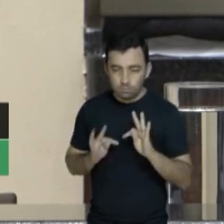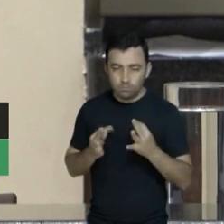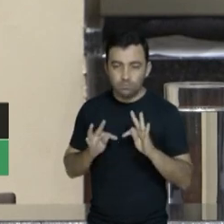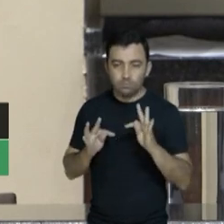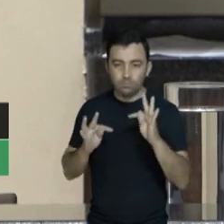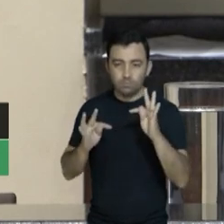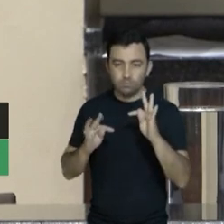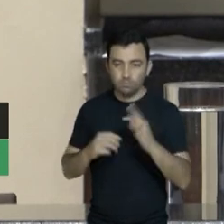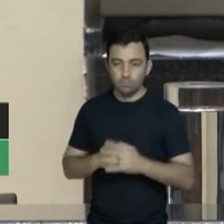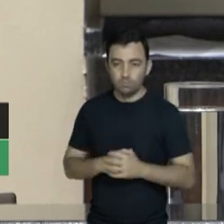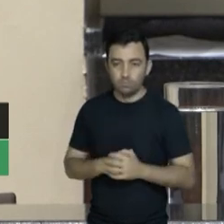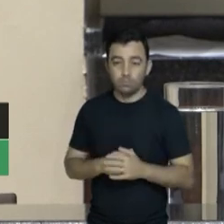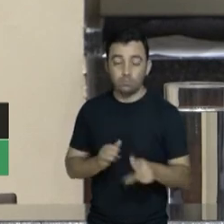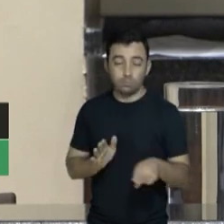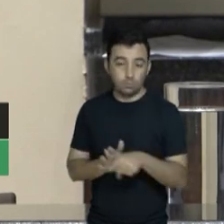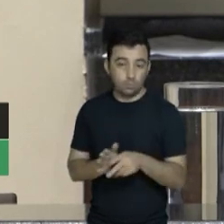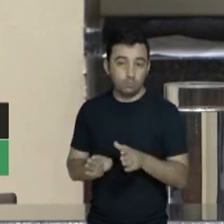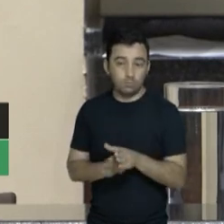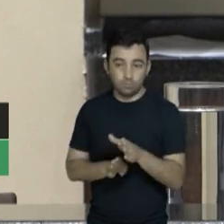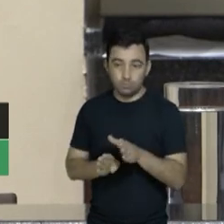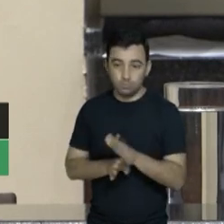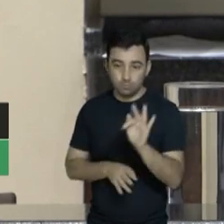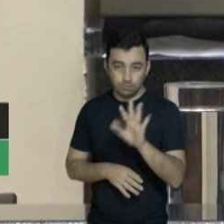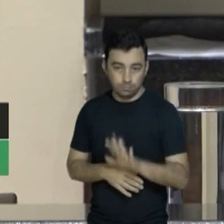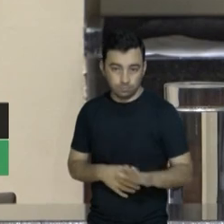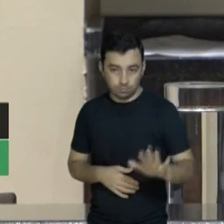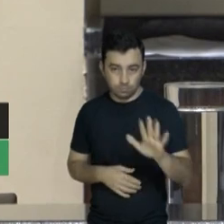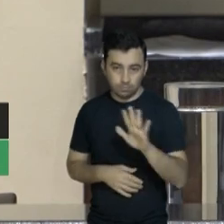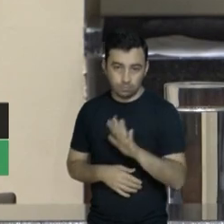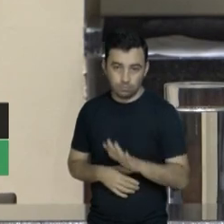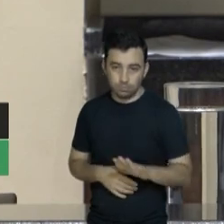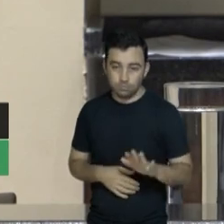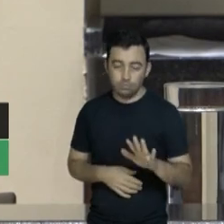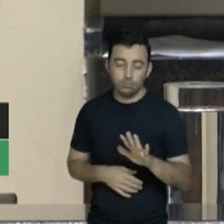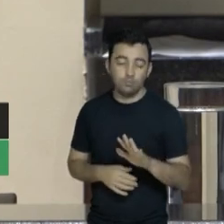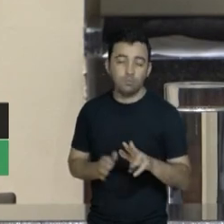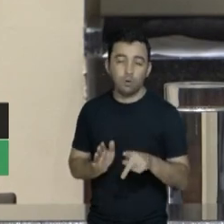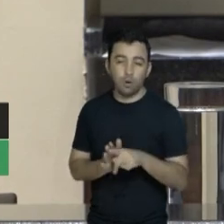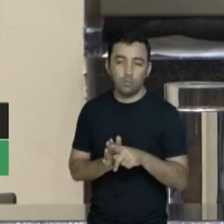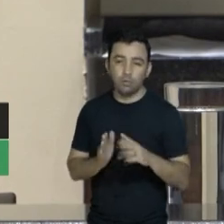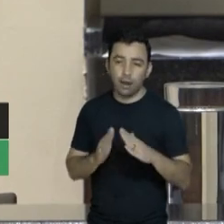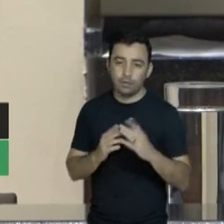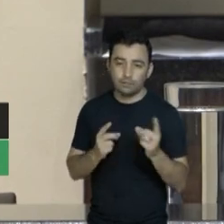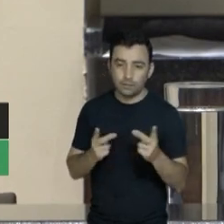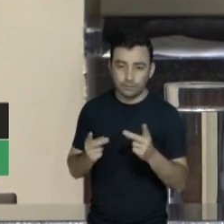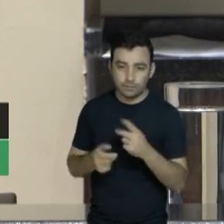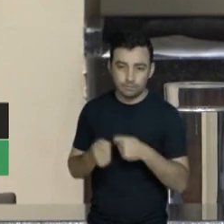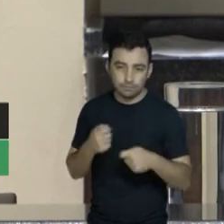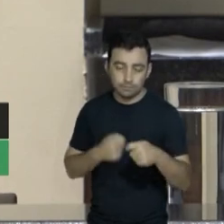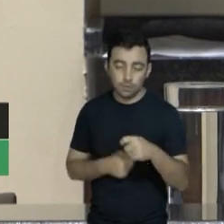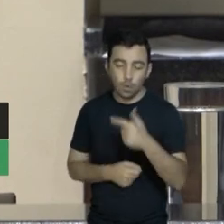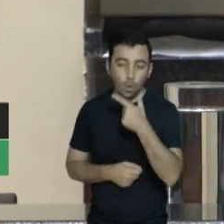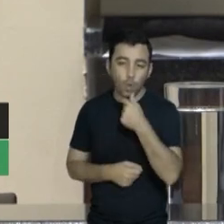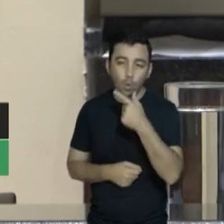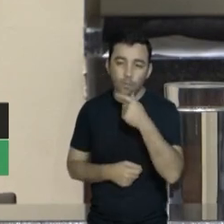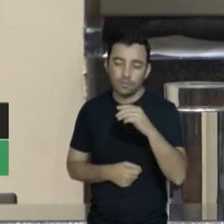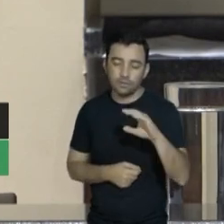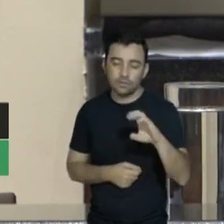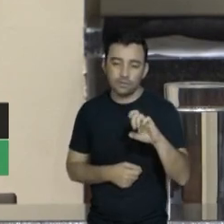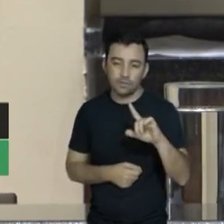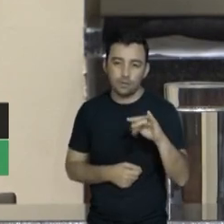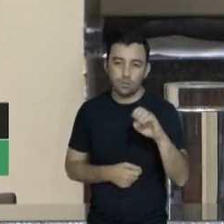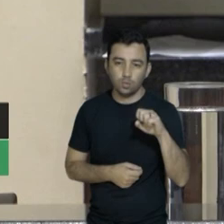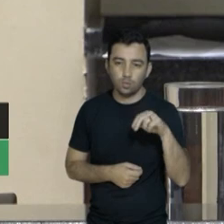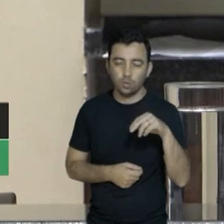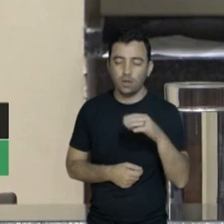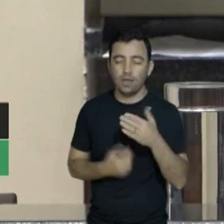Tecnologia do Conselho Federal de Corretores de Imóveis, senhor Celso Pereira Raimundo,